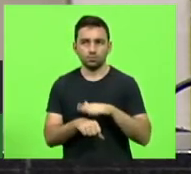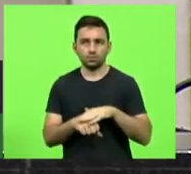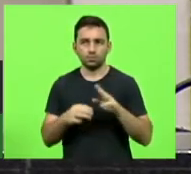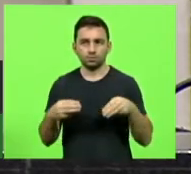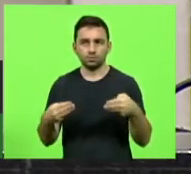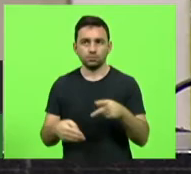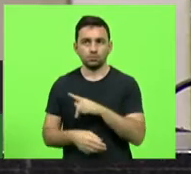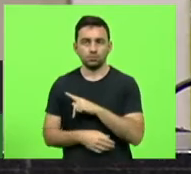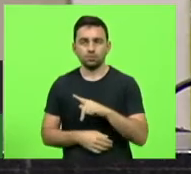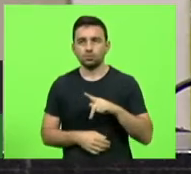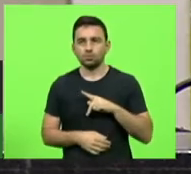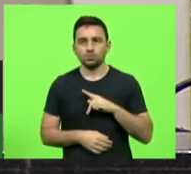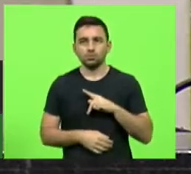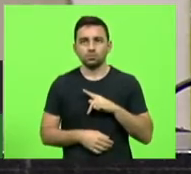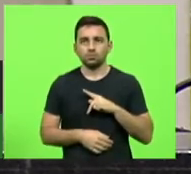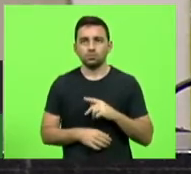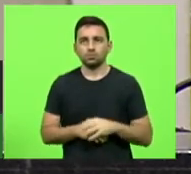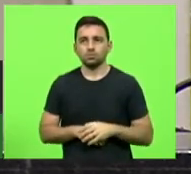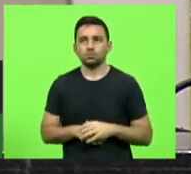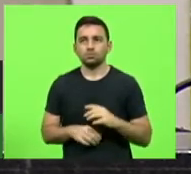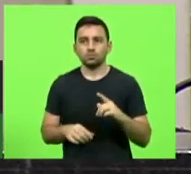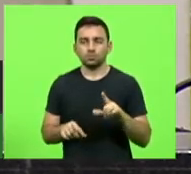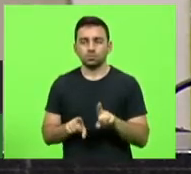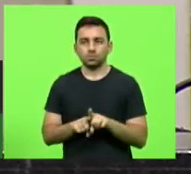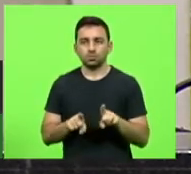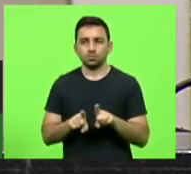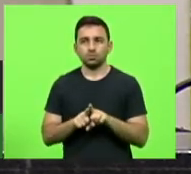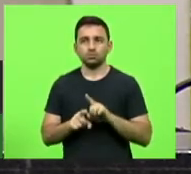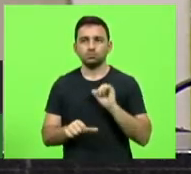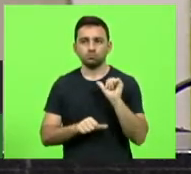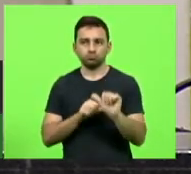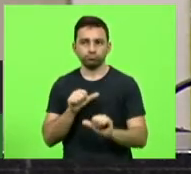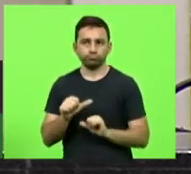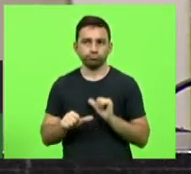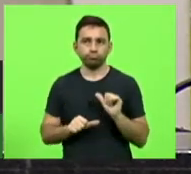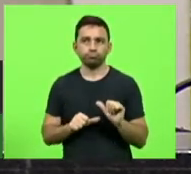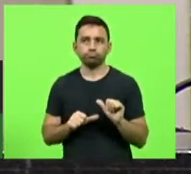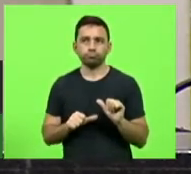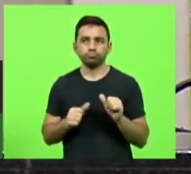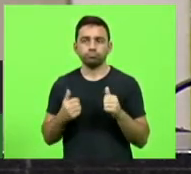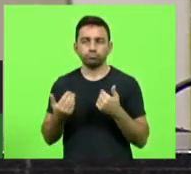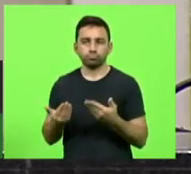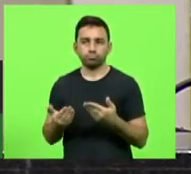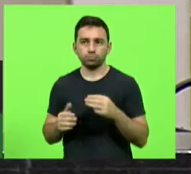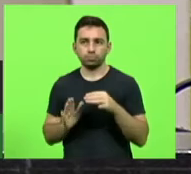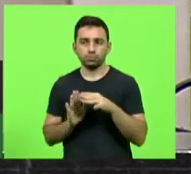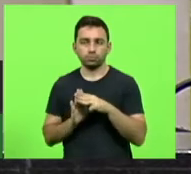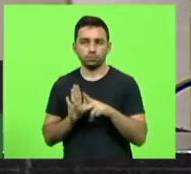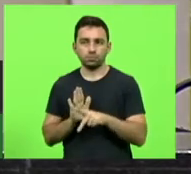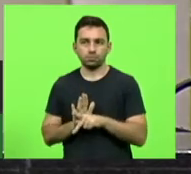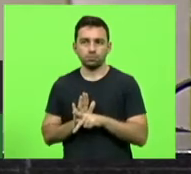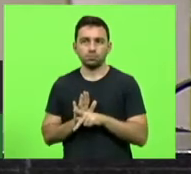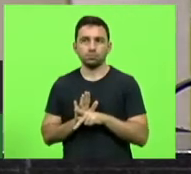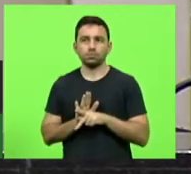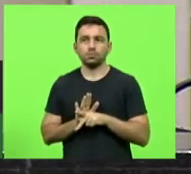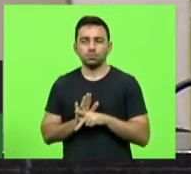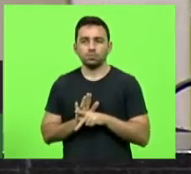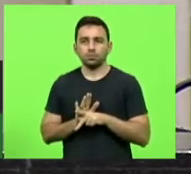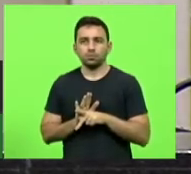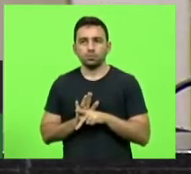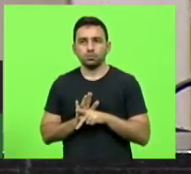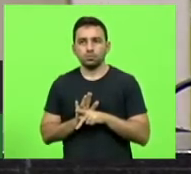Público. Temos a transformação de uma medida provisória